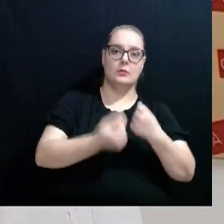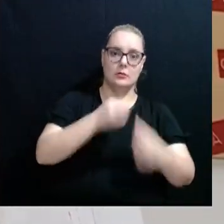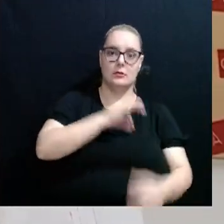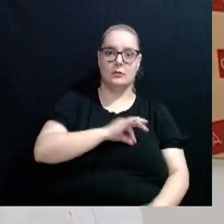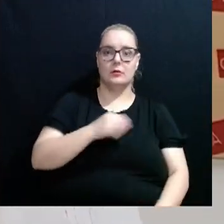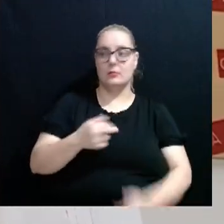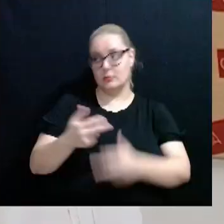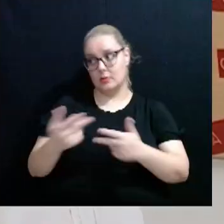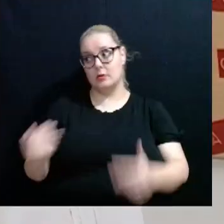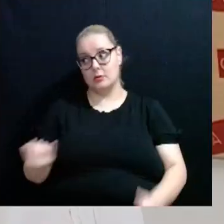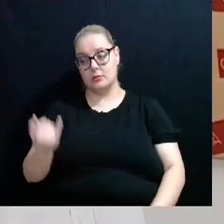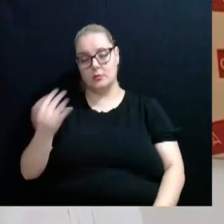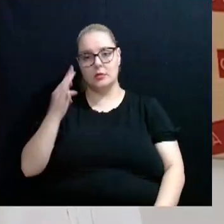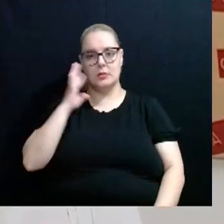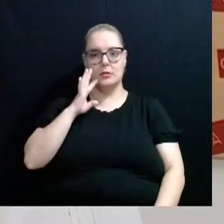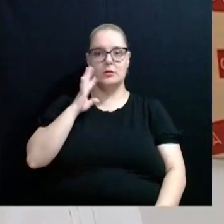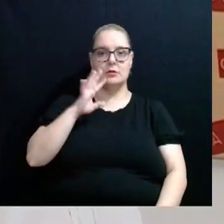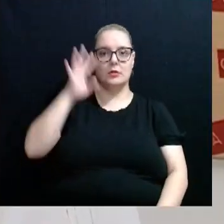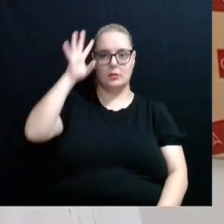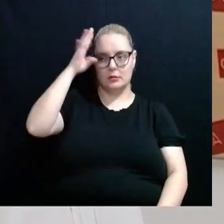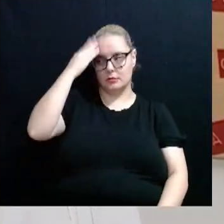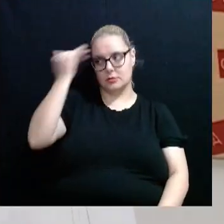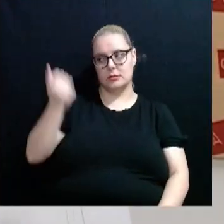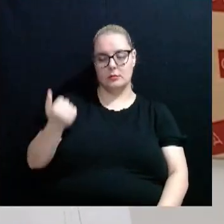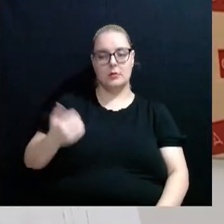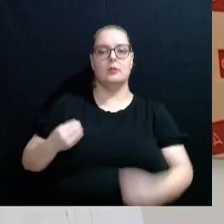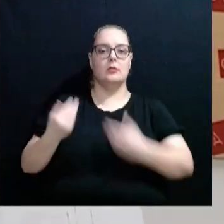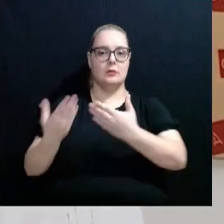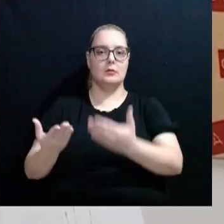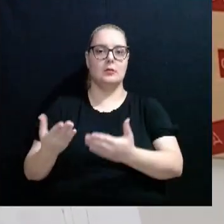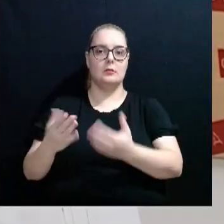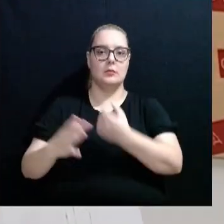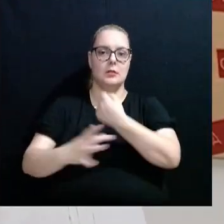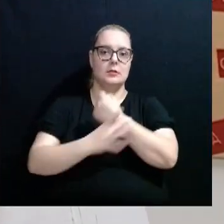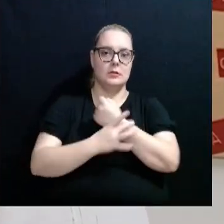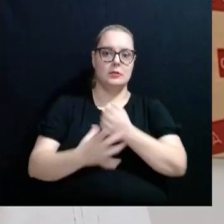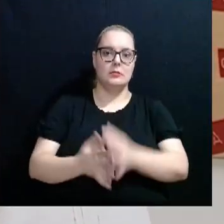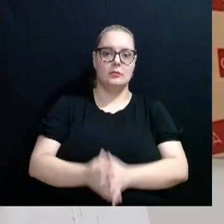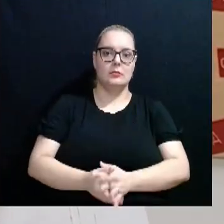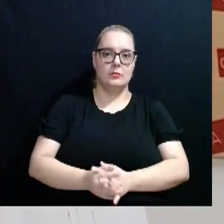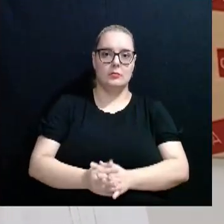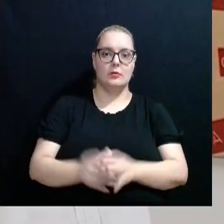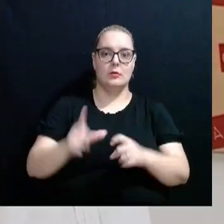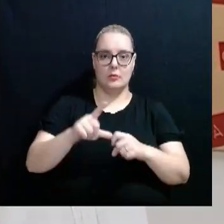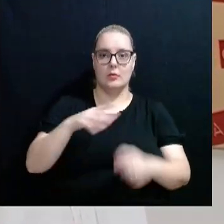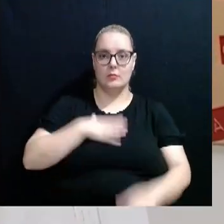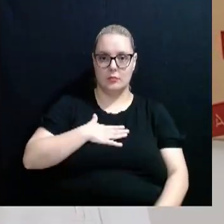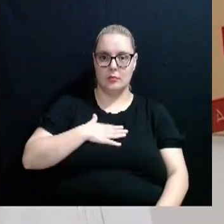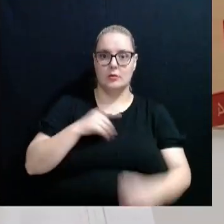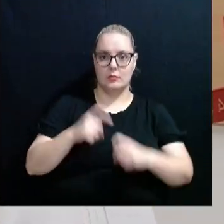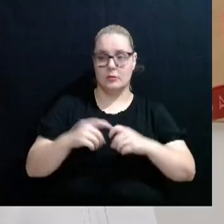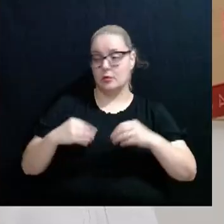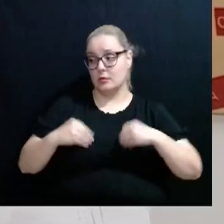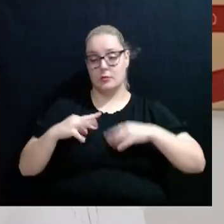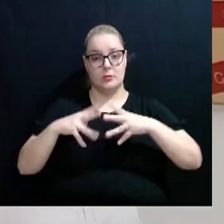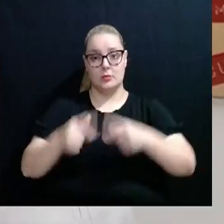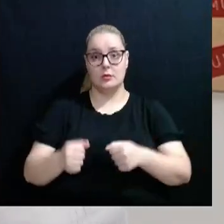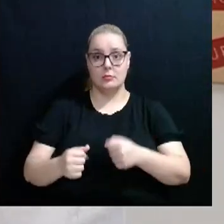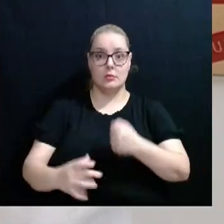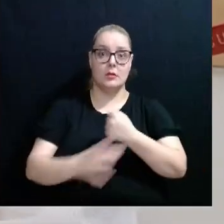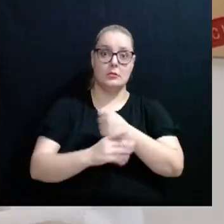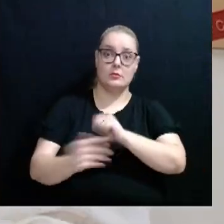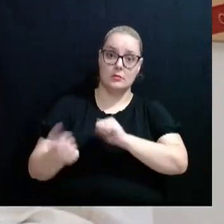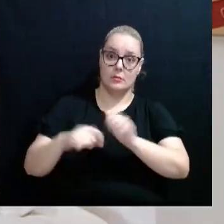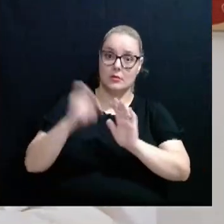saber, eu entrego para a seguradora o laudo do meu médico e os exames. A seguradora valida aquilo ali